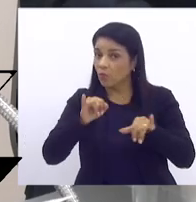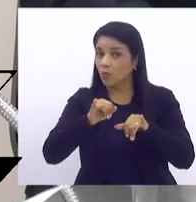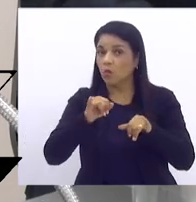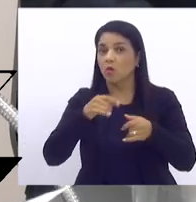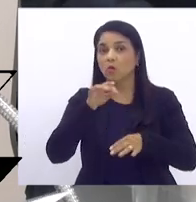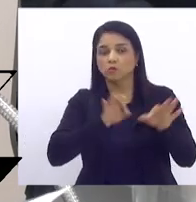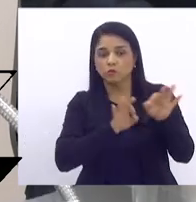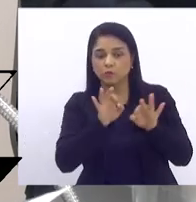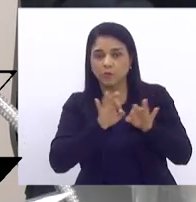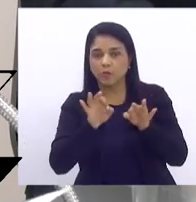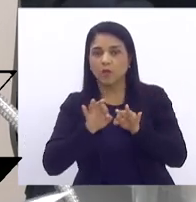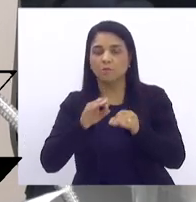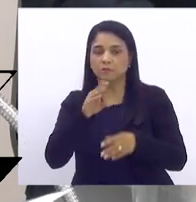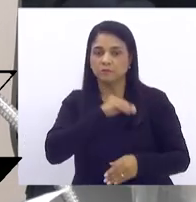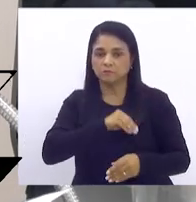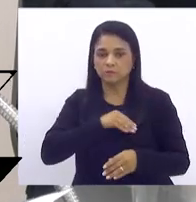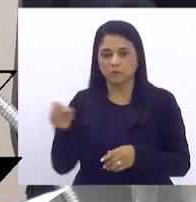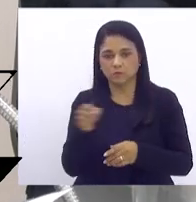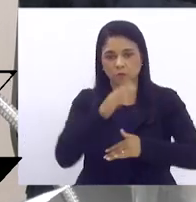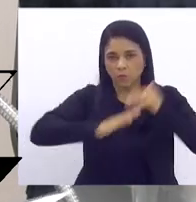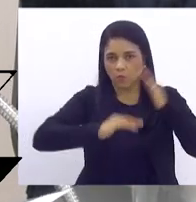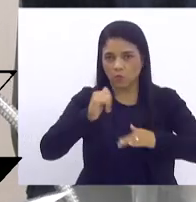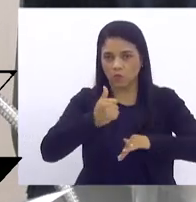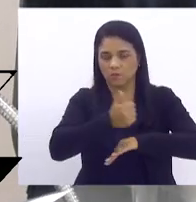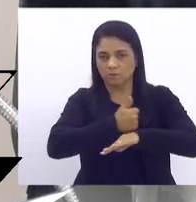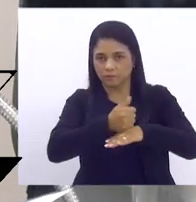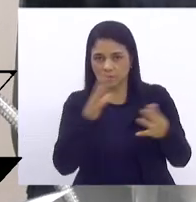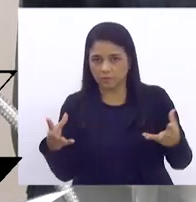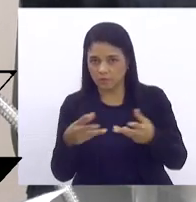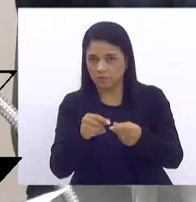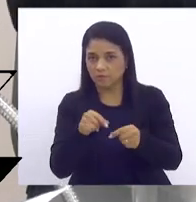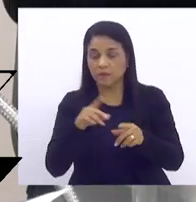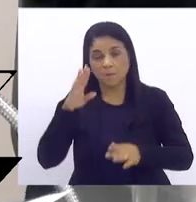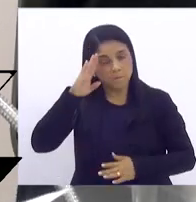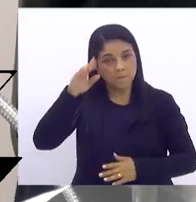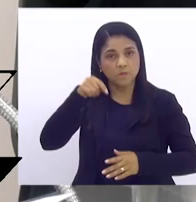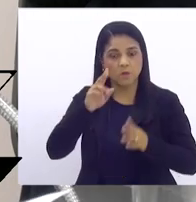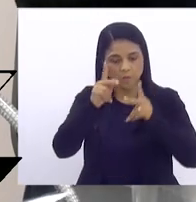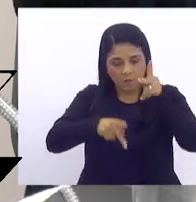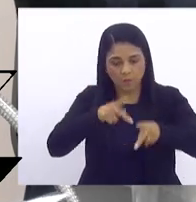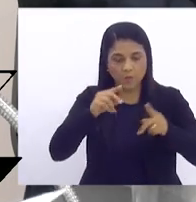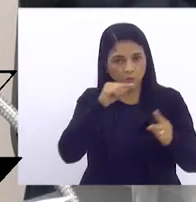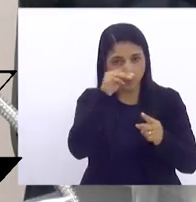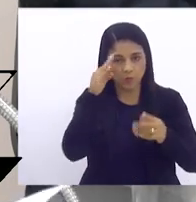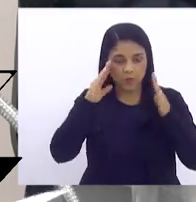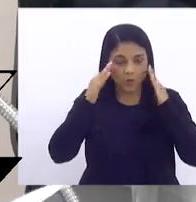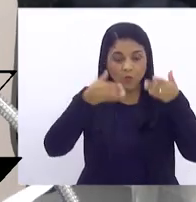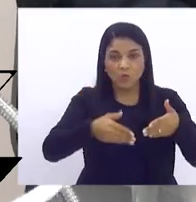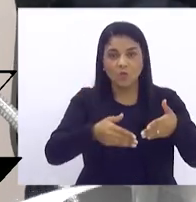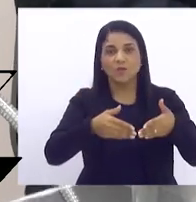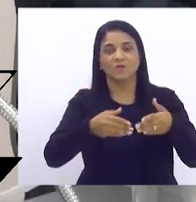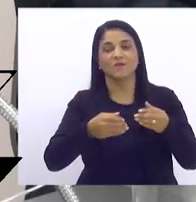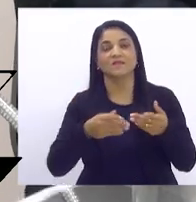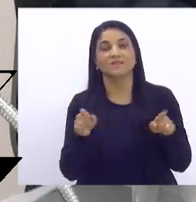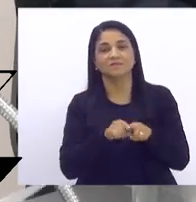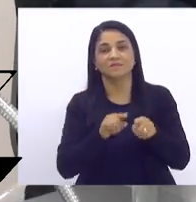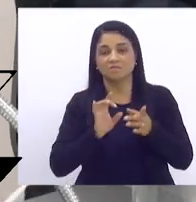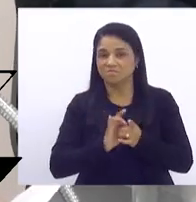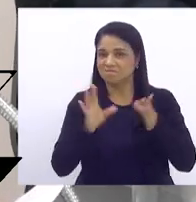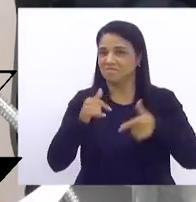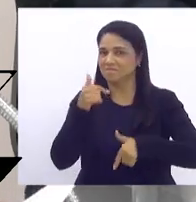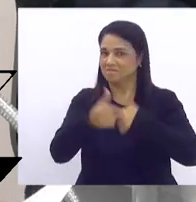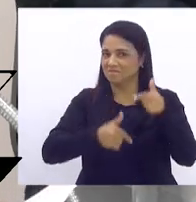os programas de geração de renda e qualificação profissional poderão dar prioridade ao público-alvo dessas comunidades, tornando o projeto